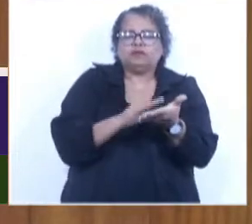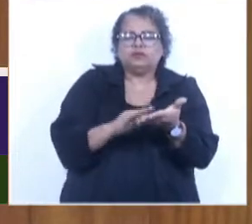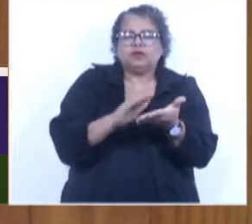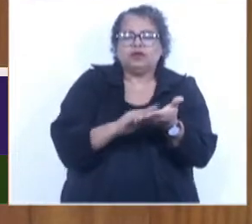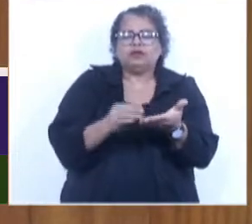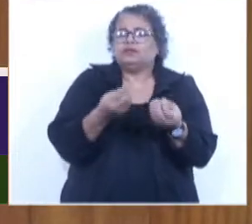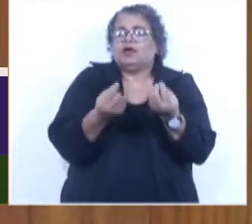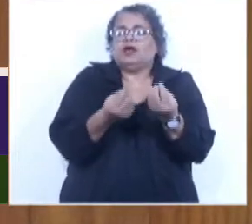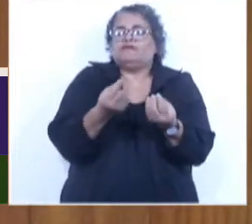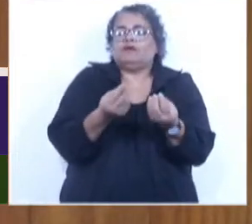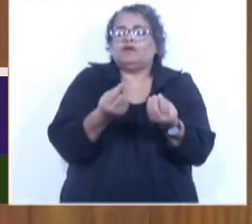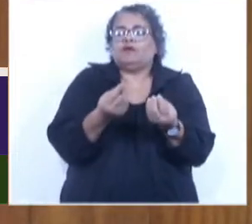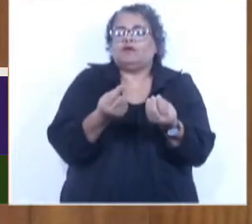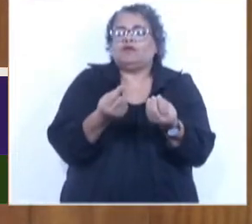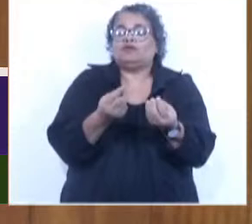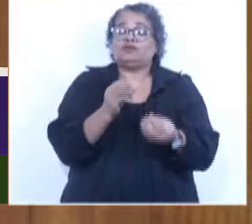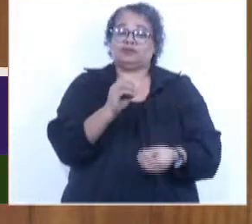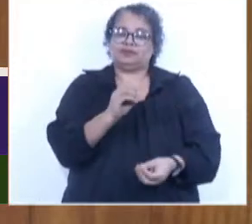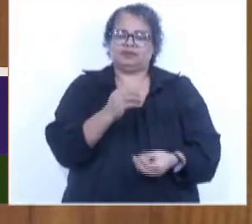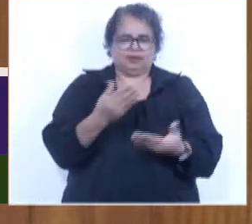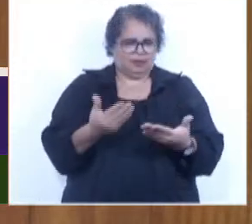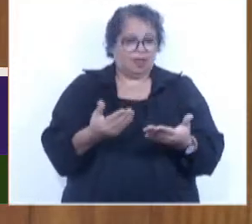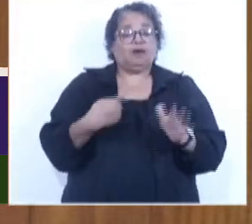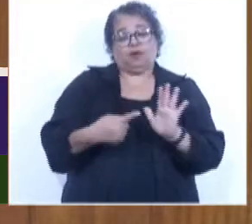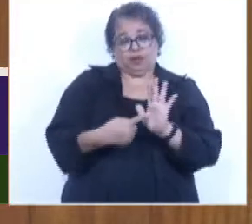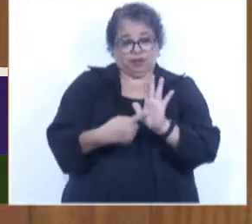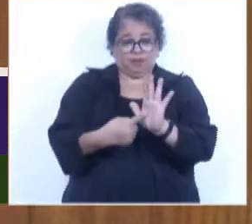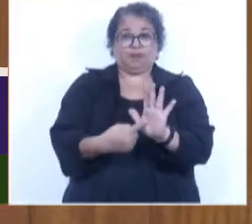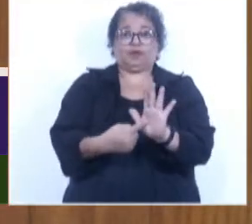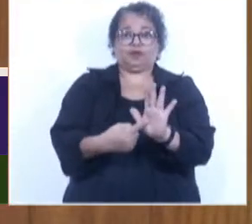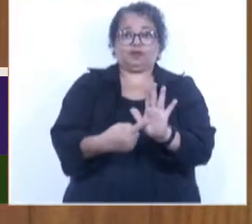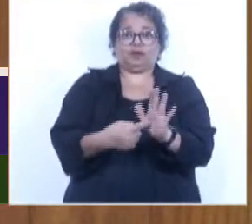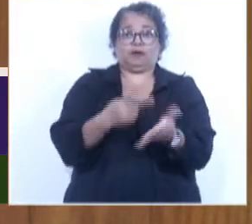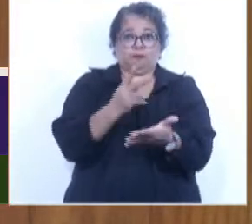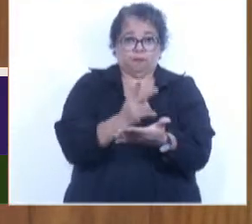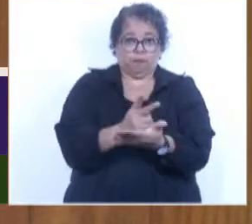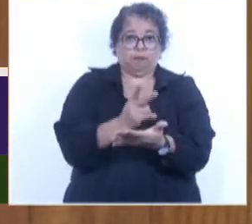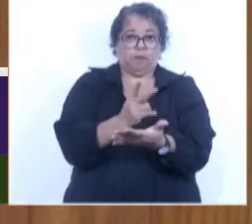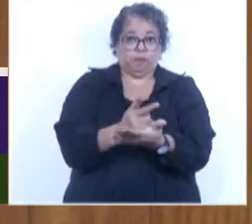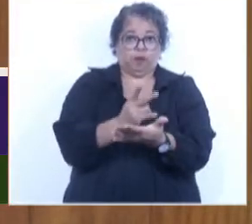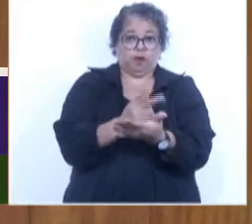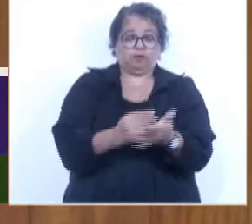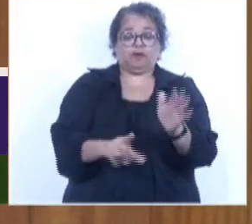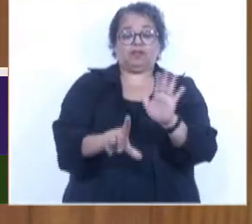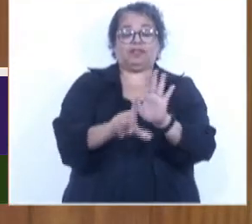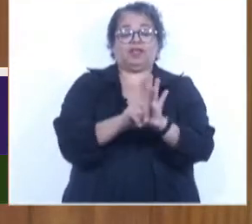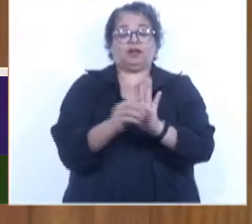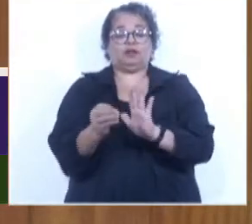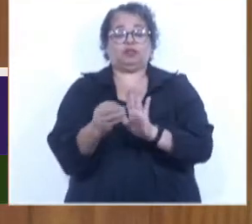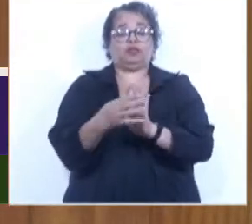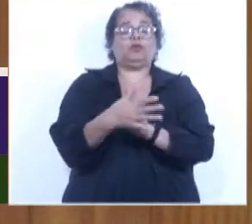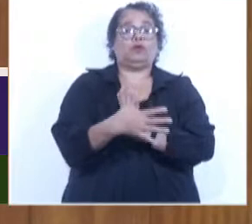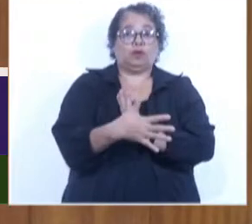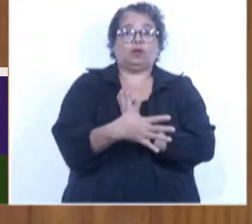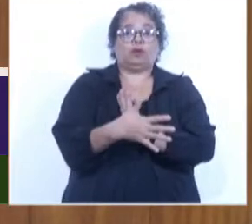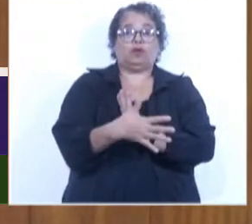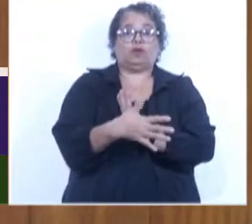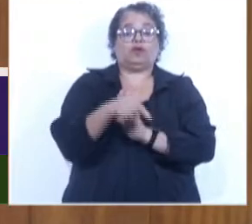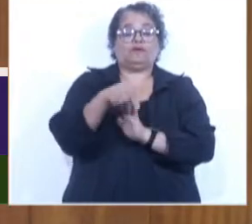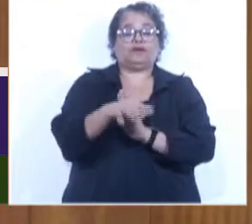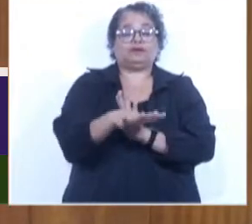Agora nós estamos mostrando e trazendo na legislação mais moderna desse setor